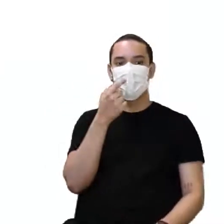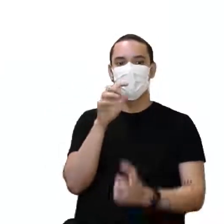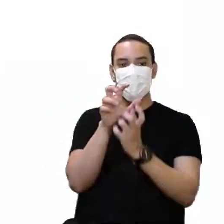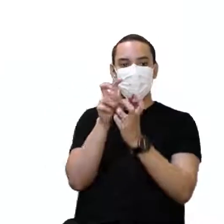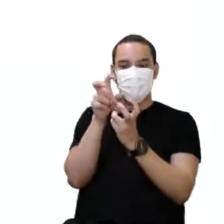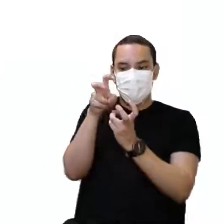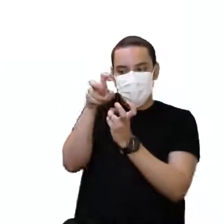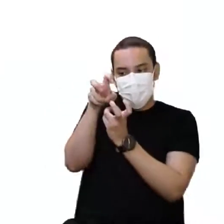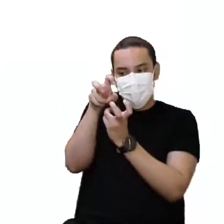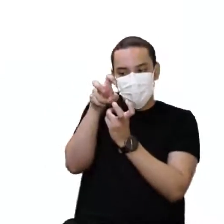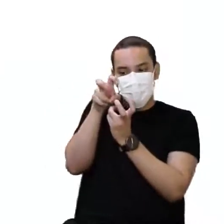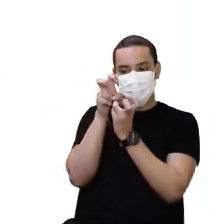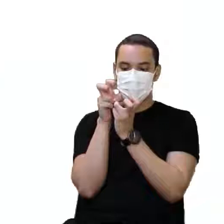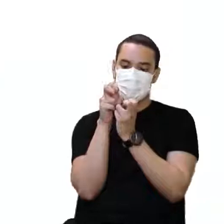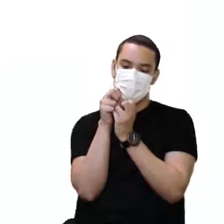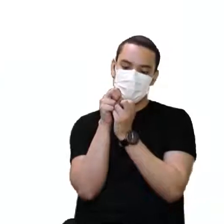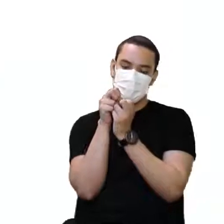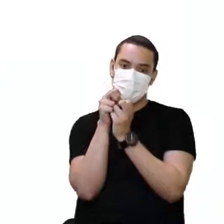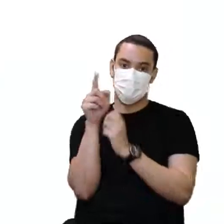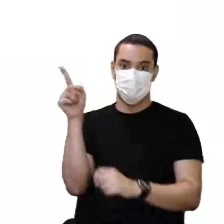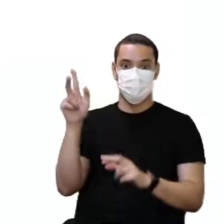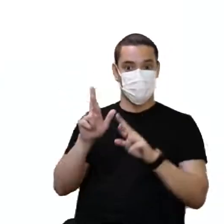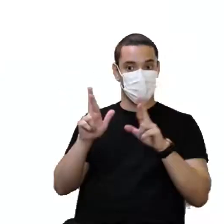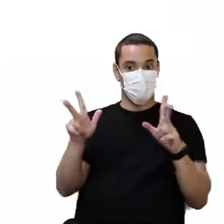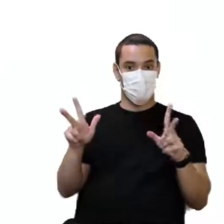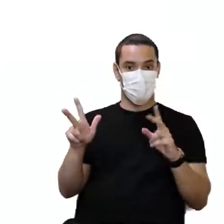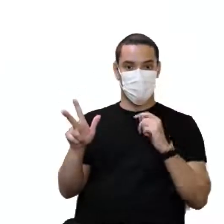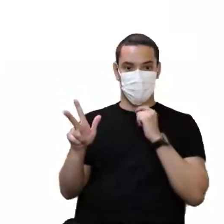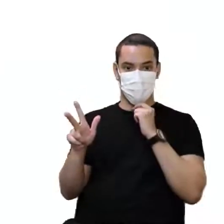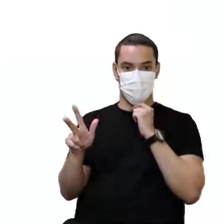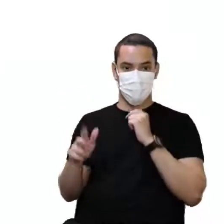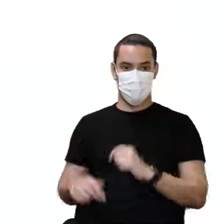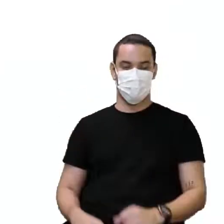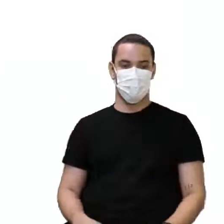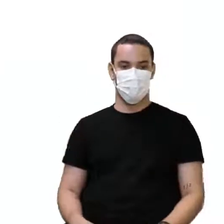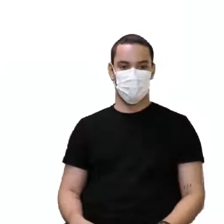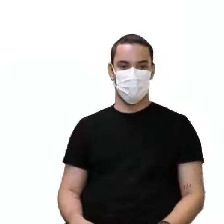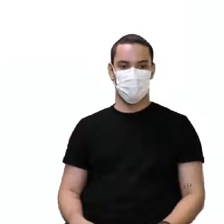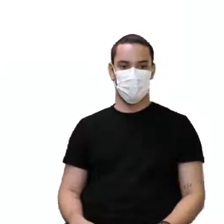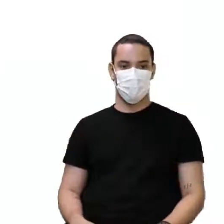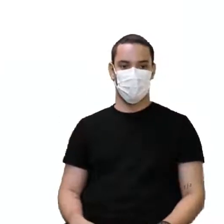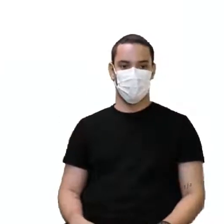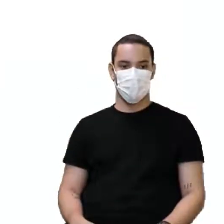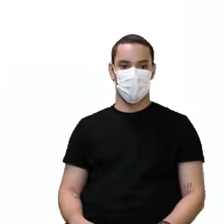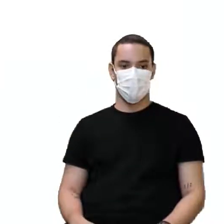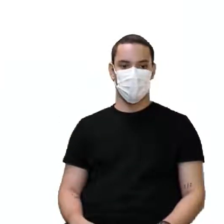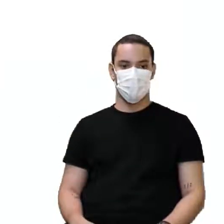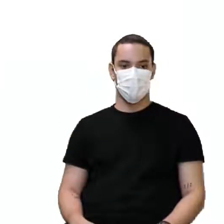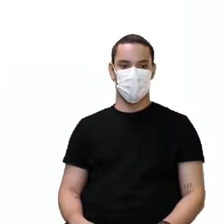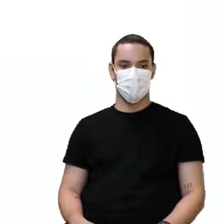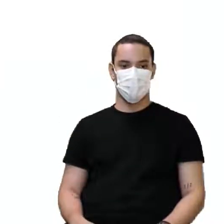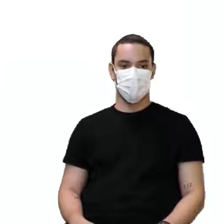diferentes? Então, a gente tem incisivos. Deixa eu ver se o pincel vai me ajudar.